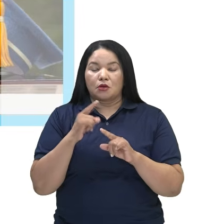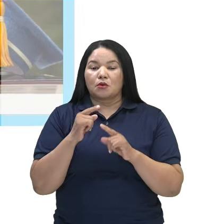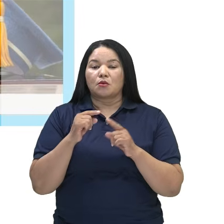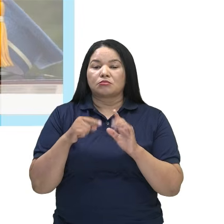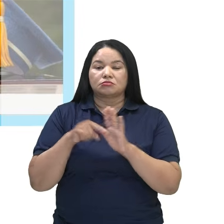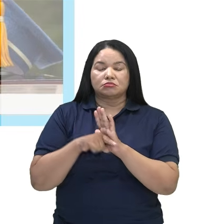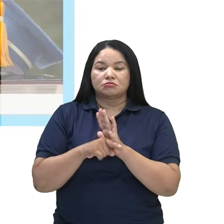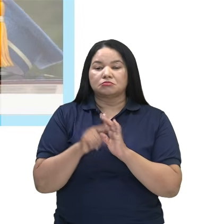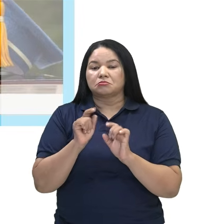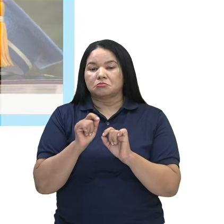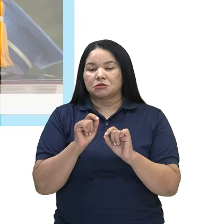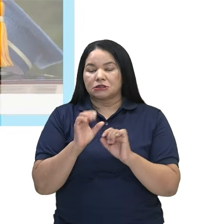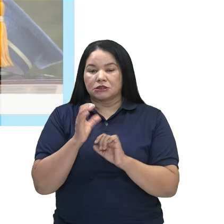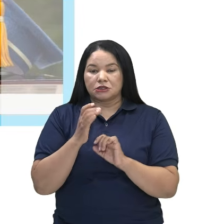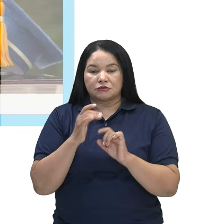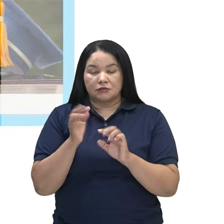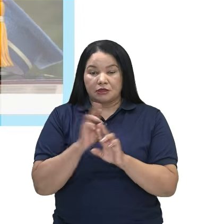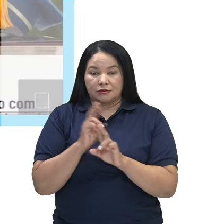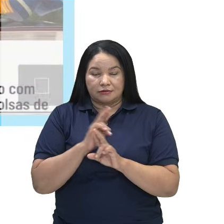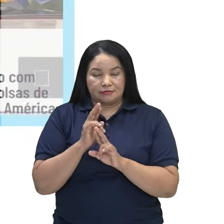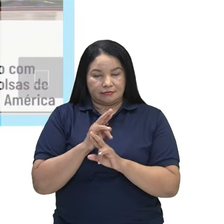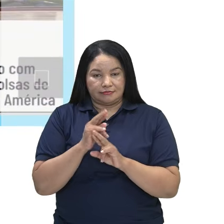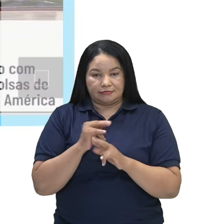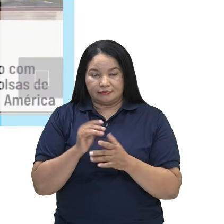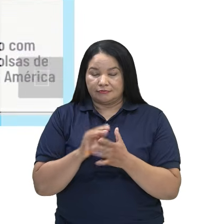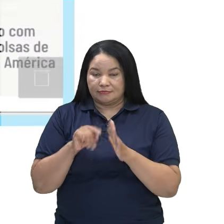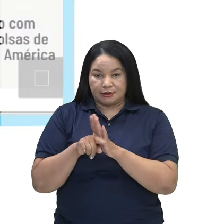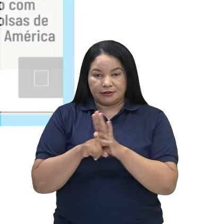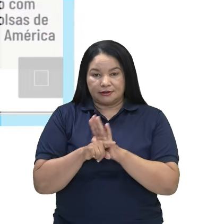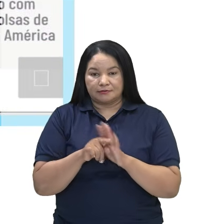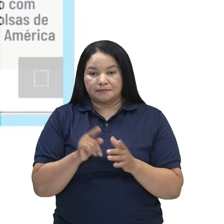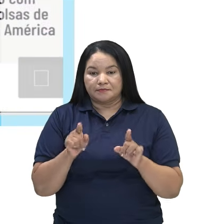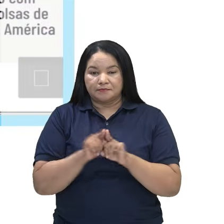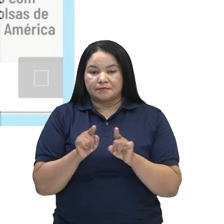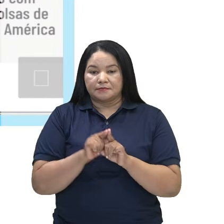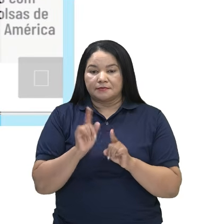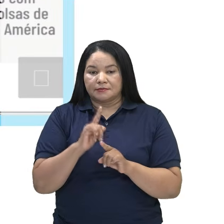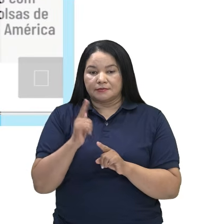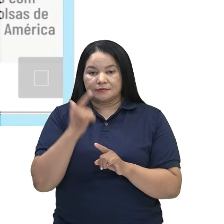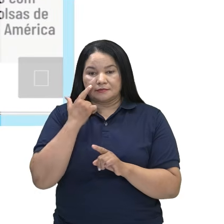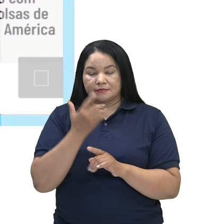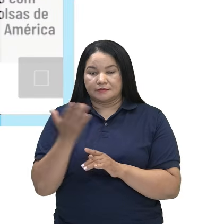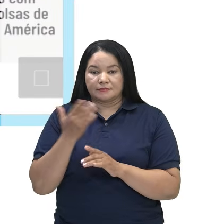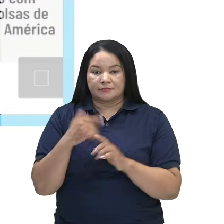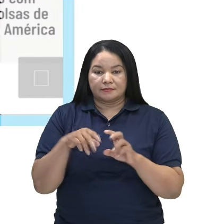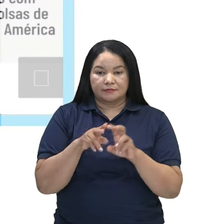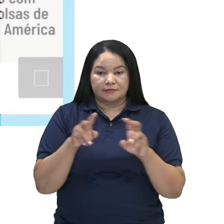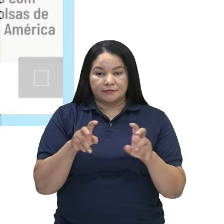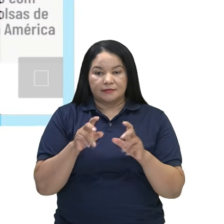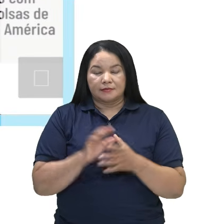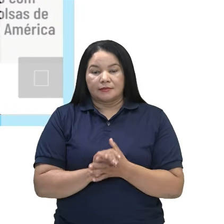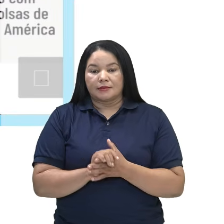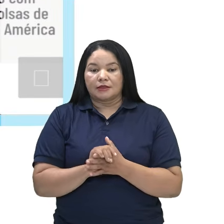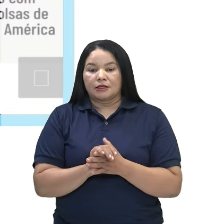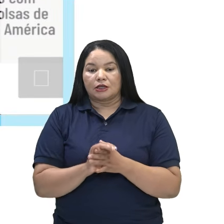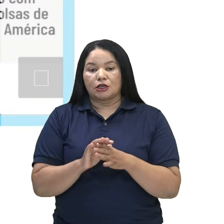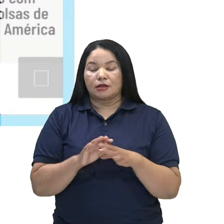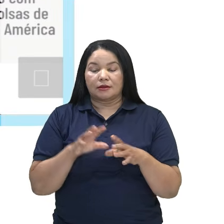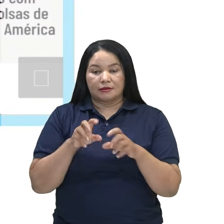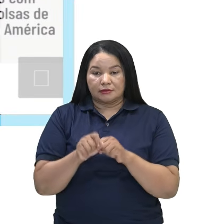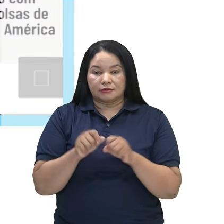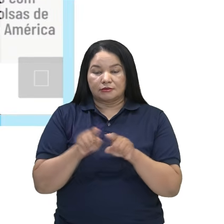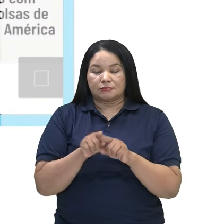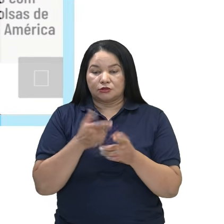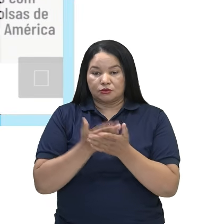sendo realizado relacionado a essa questão. Aí, olha só, graduação e pós, ou seja, ambiente de estudos